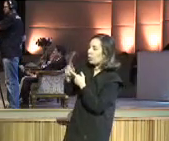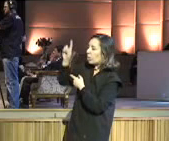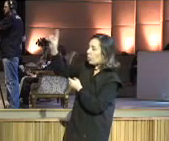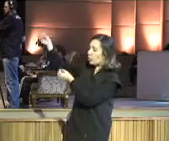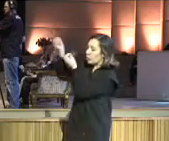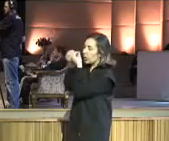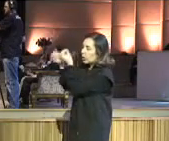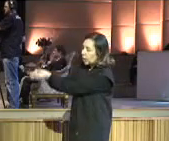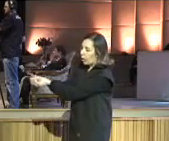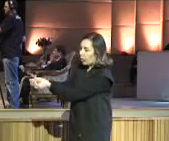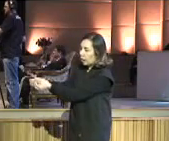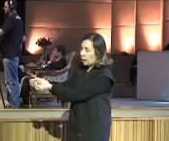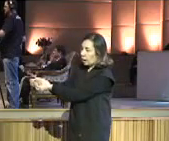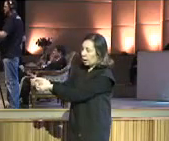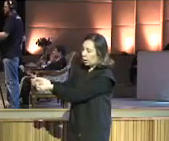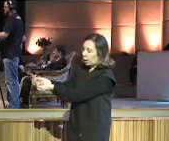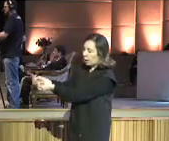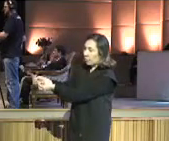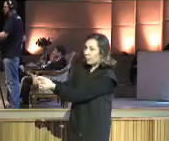seria impossível.